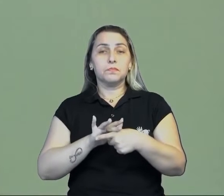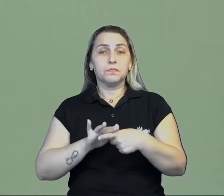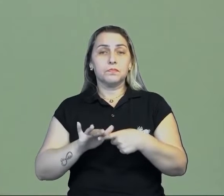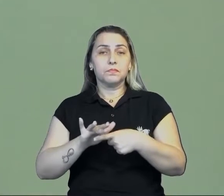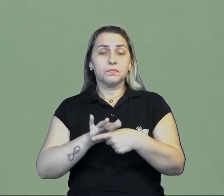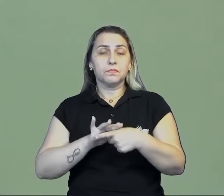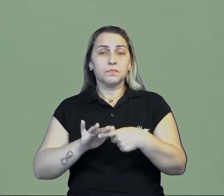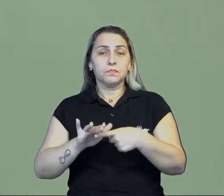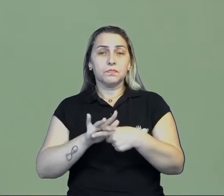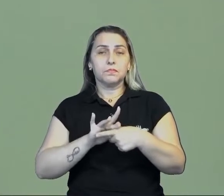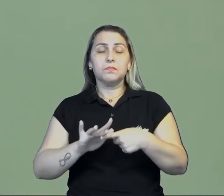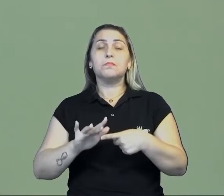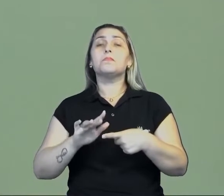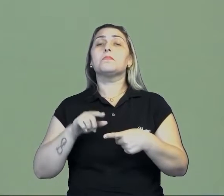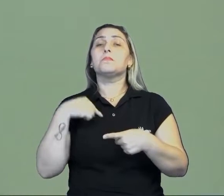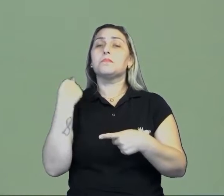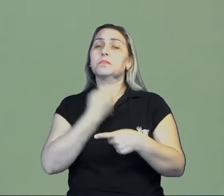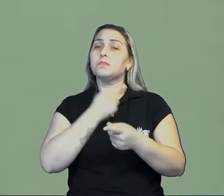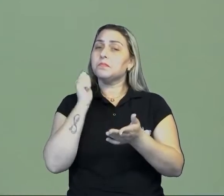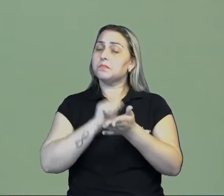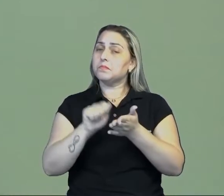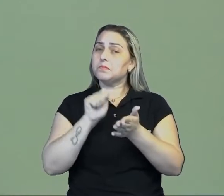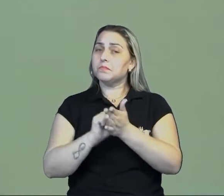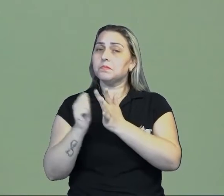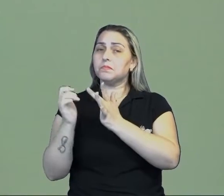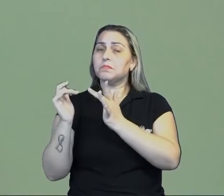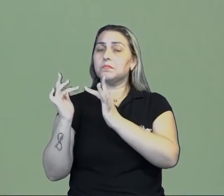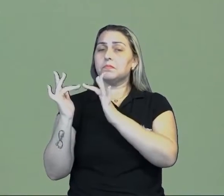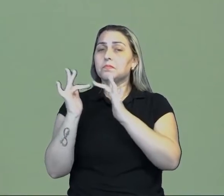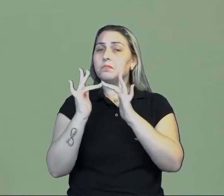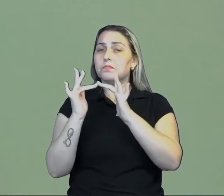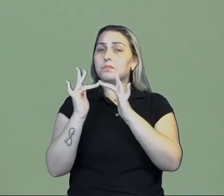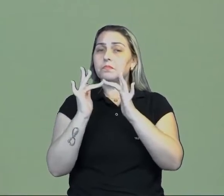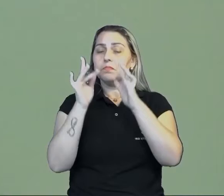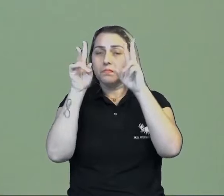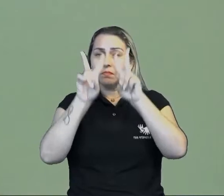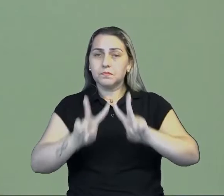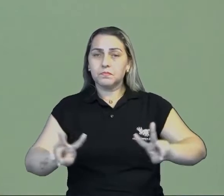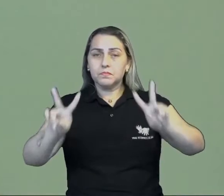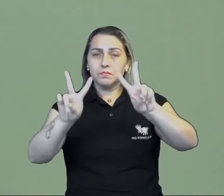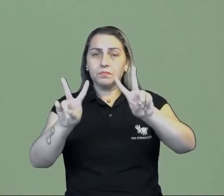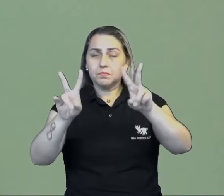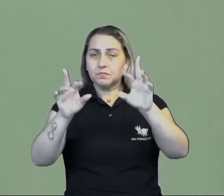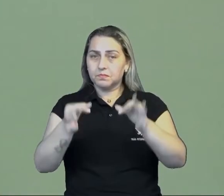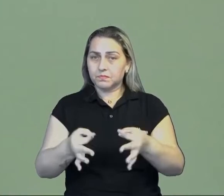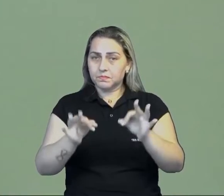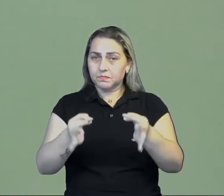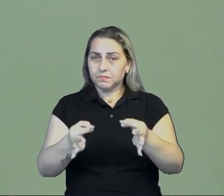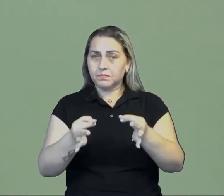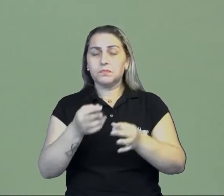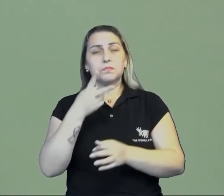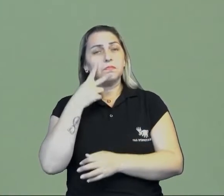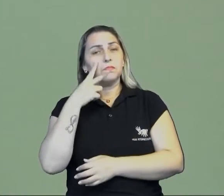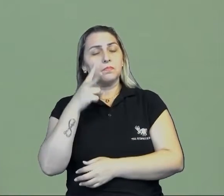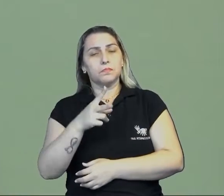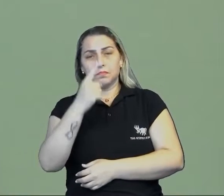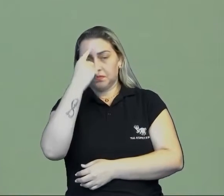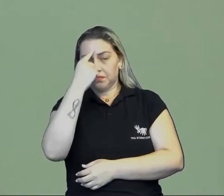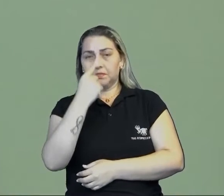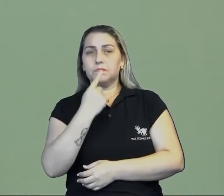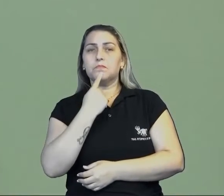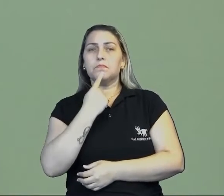nós escrevemos, né, nós temos o contato visual, correto? Vamos observar esta